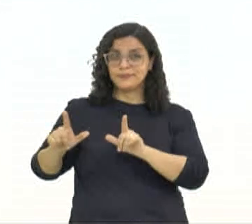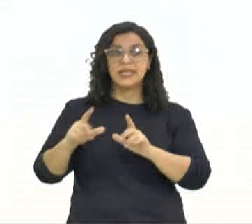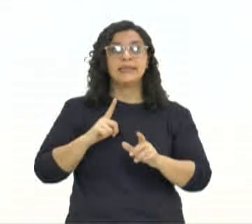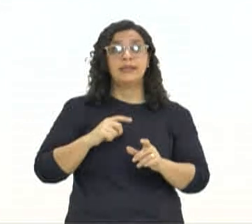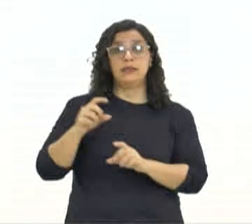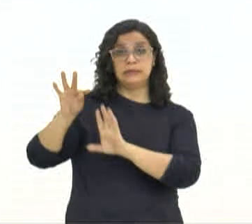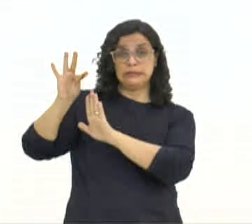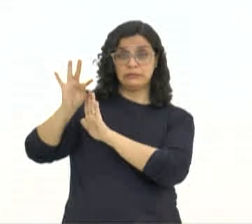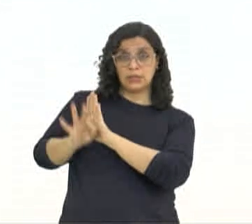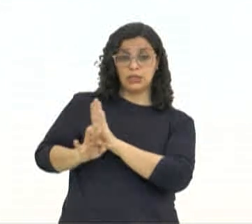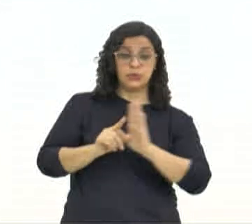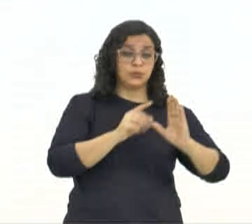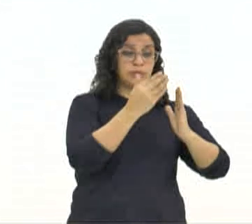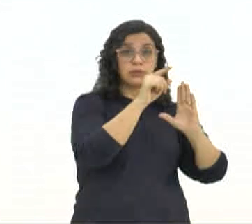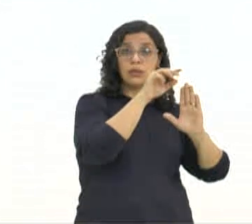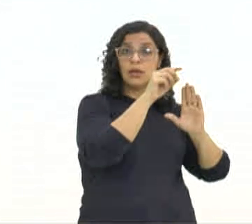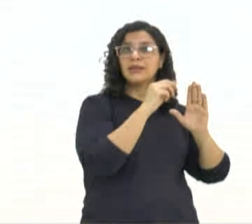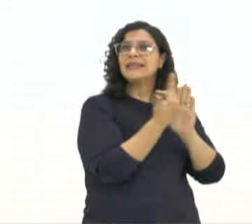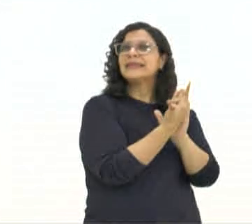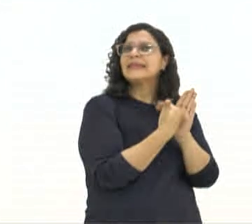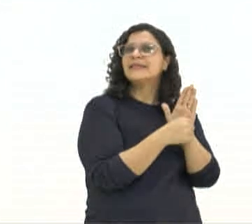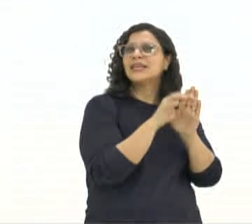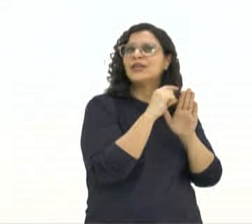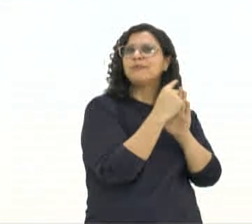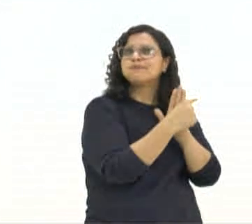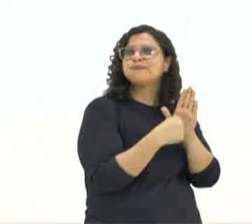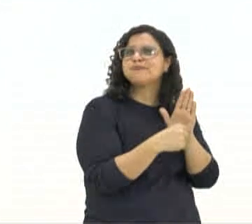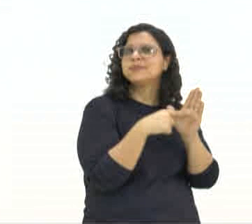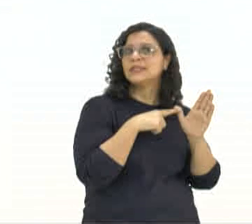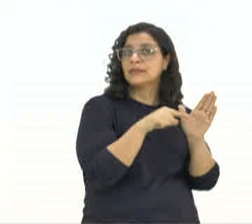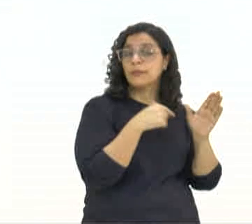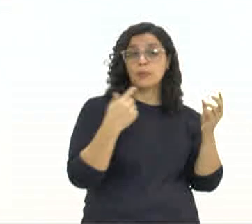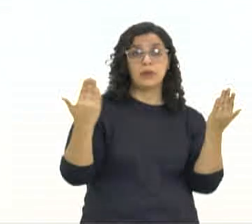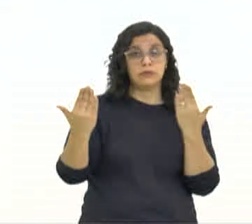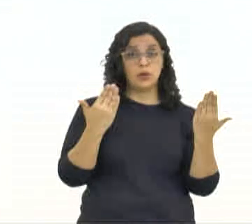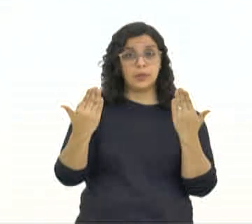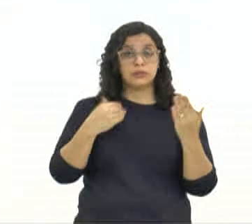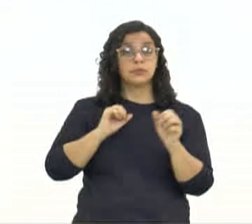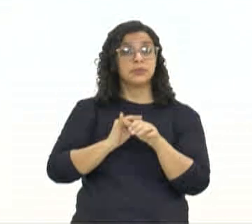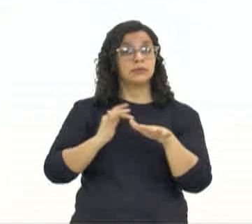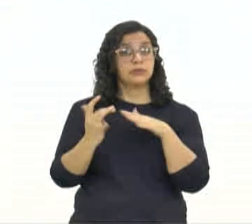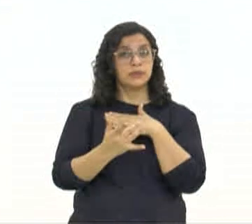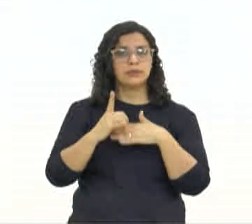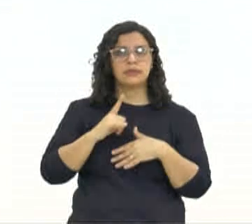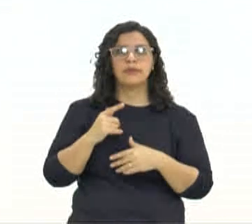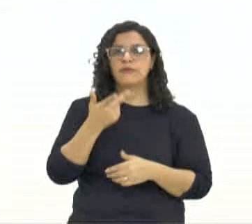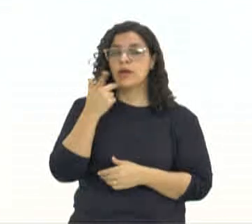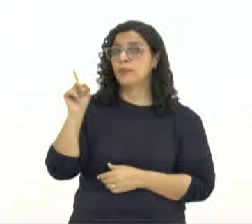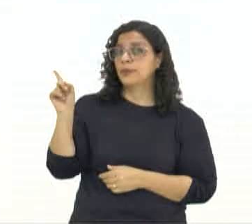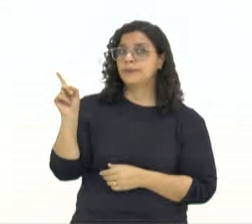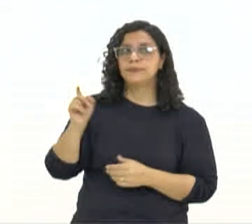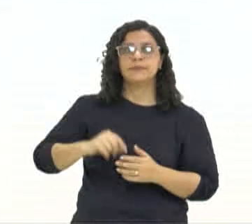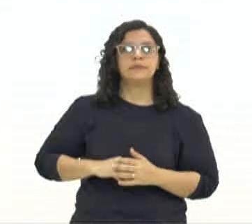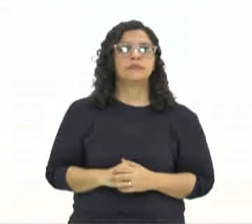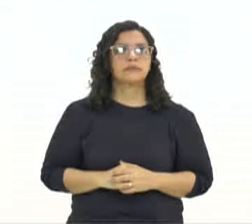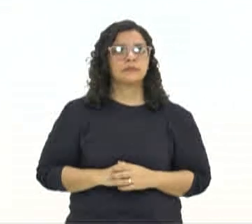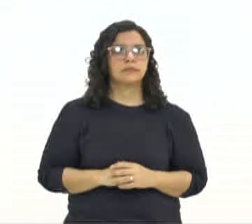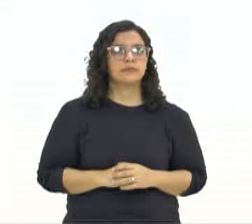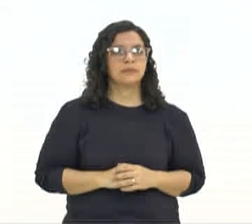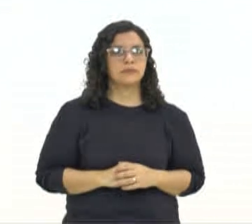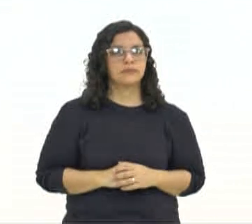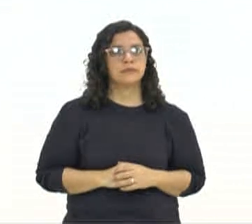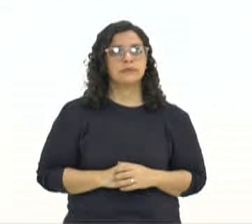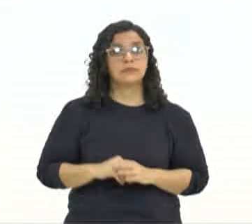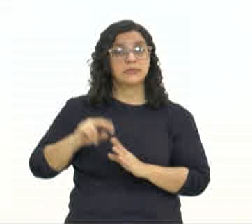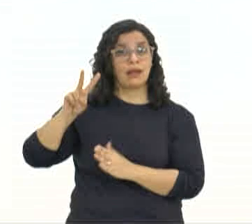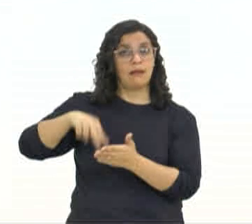que esses dois textos têm em comum. Observem. Sobre a definição de rede. El concepto de red social se refiere